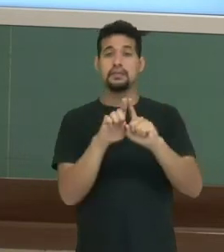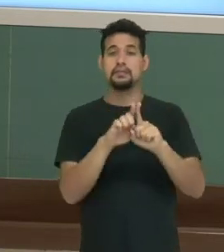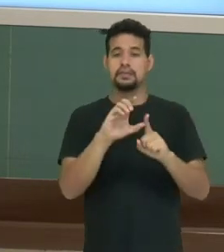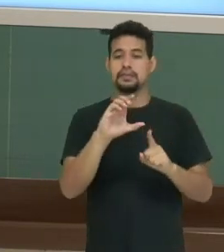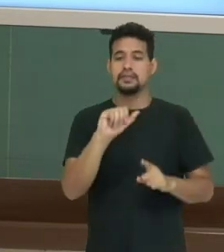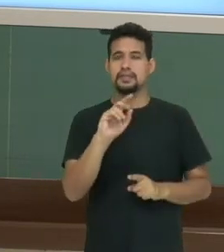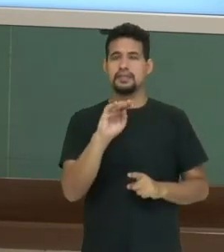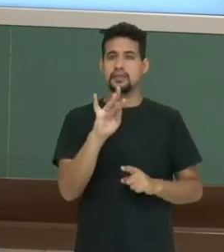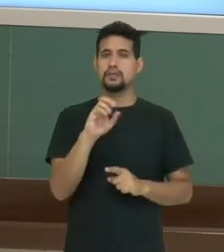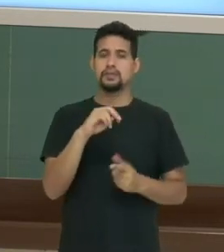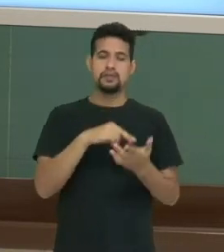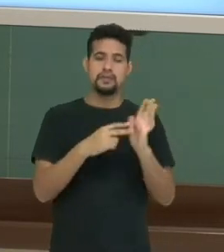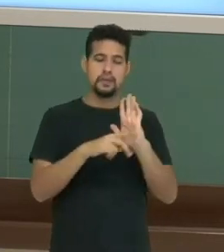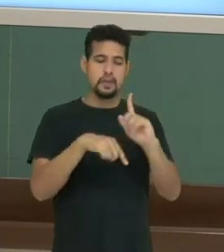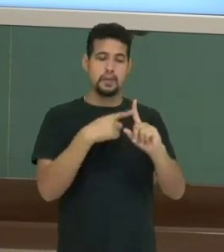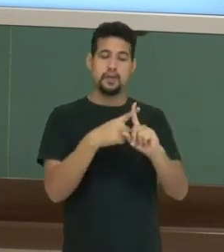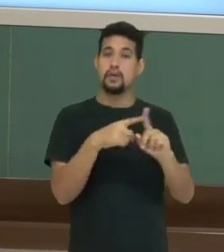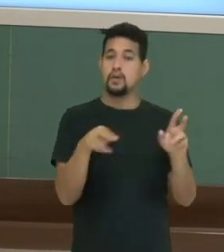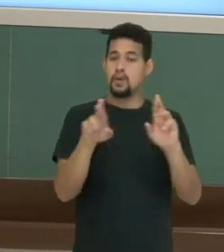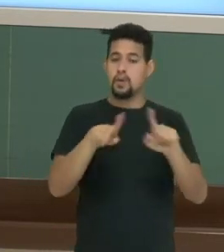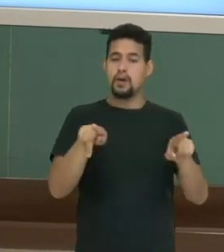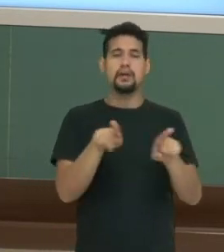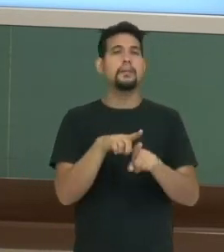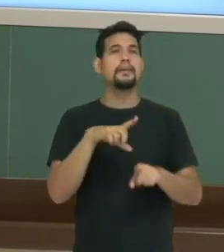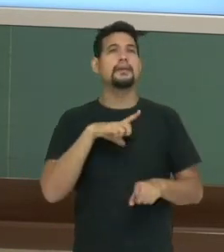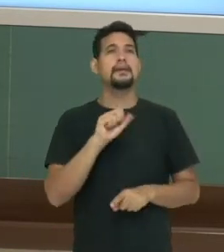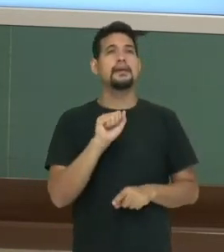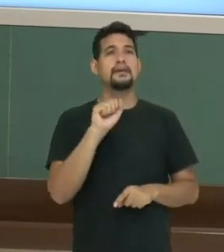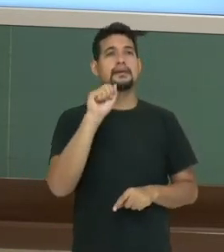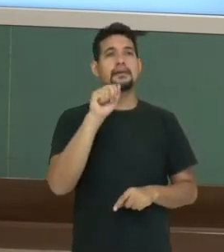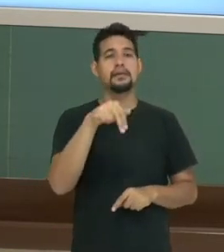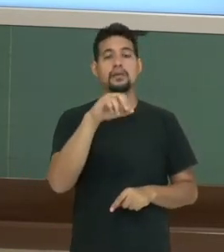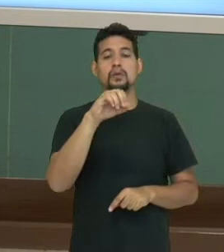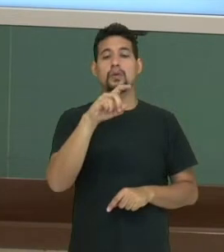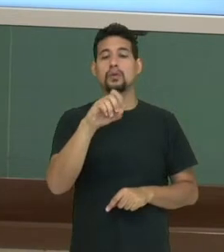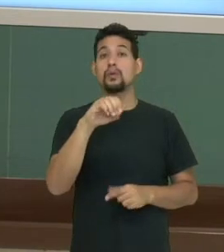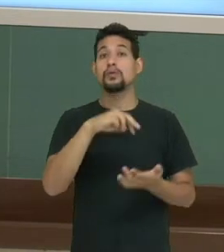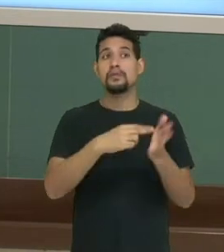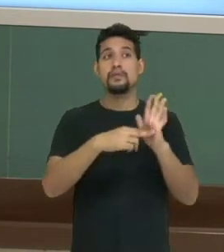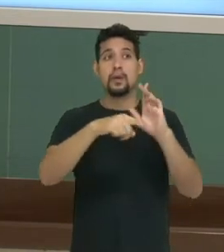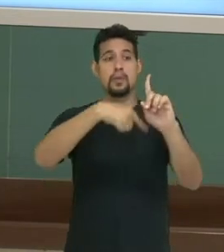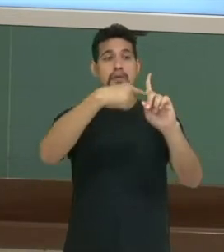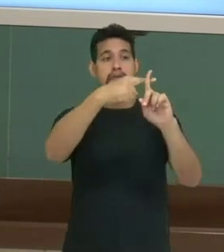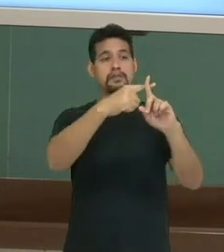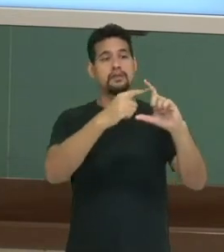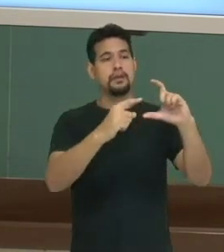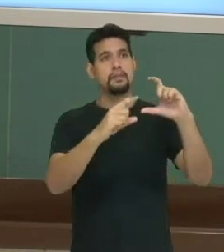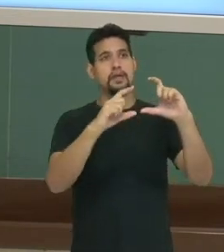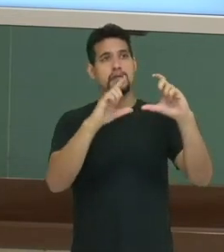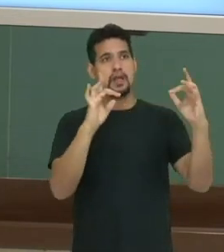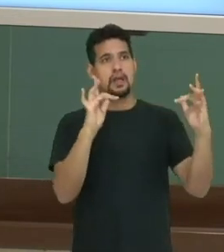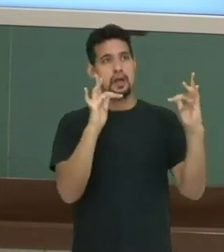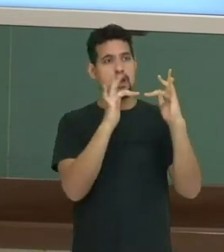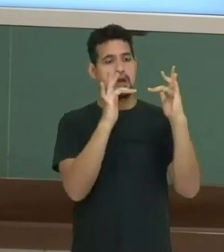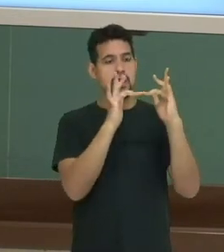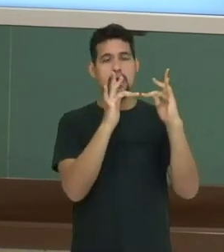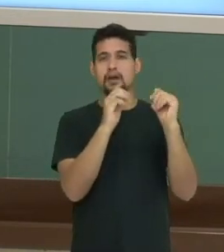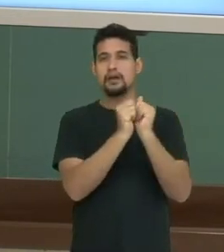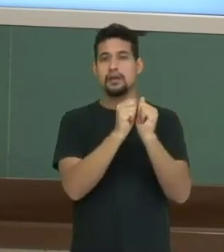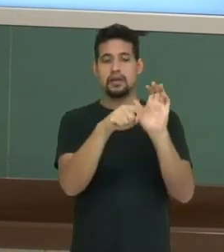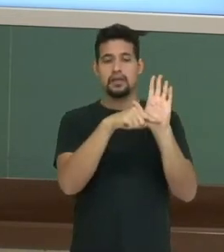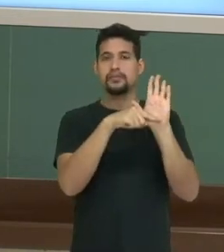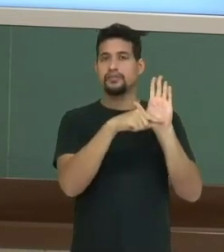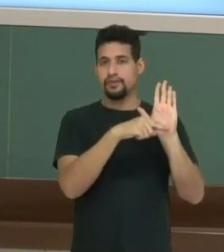é o positivo. Do outro lado, a gente tem o ânodo, que é a parte negativa da pilha, está ligado ao cátodo, que é a